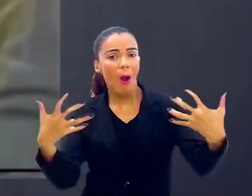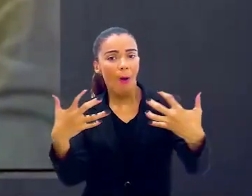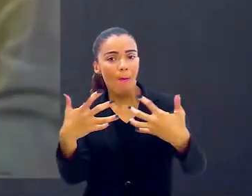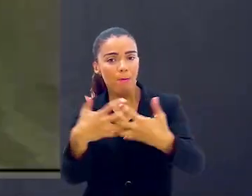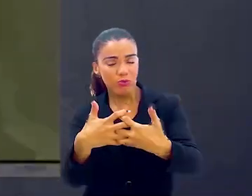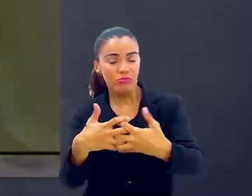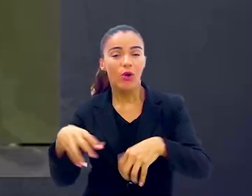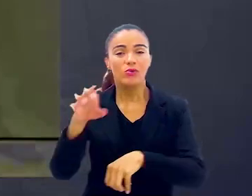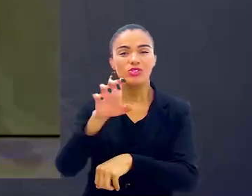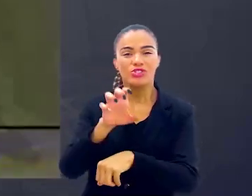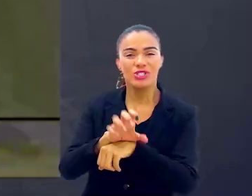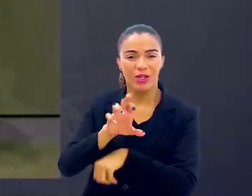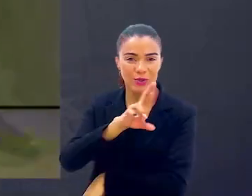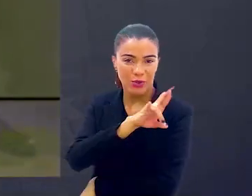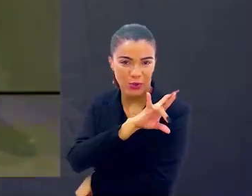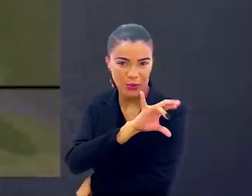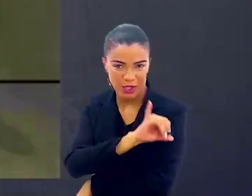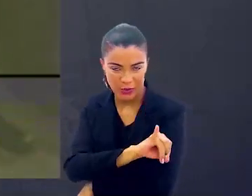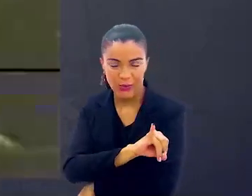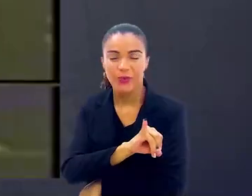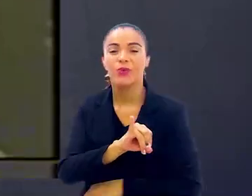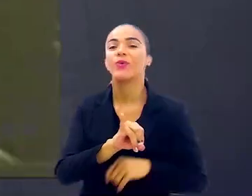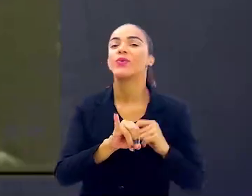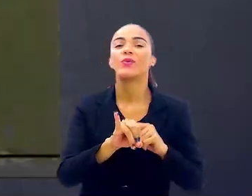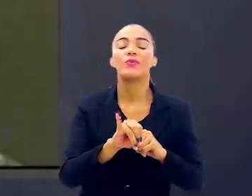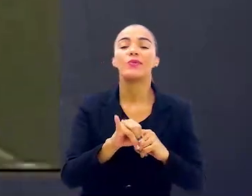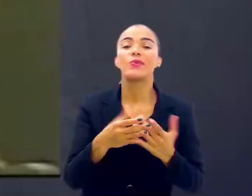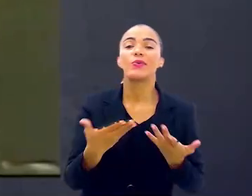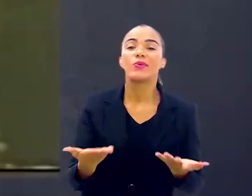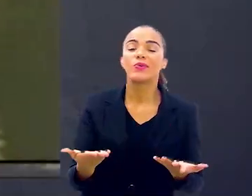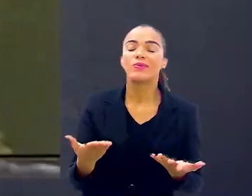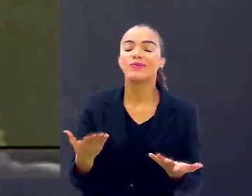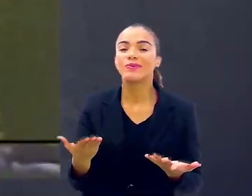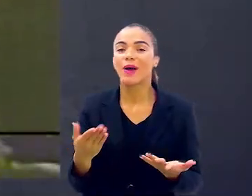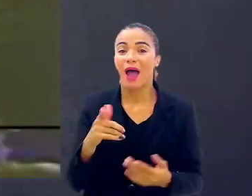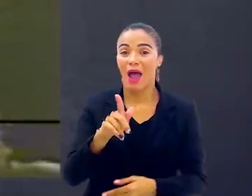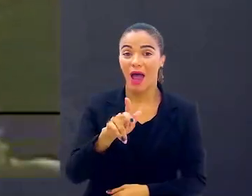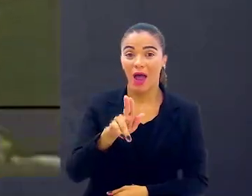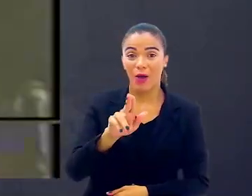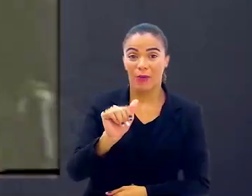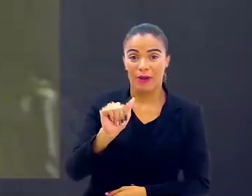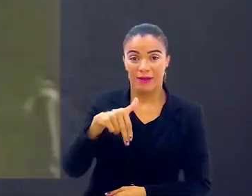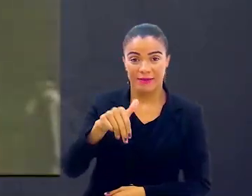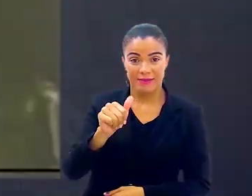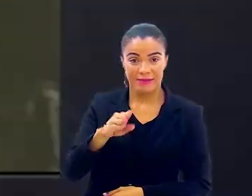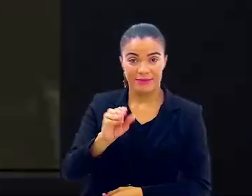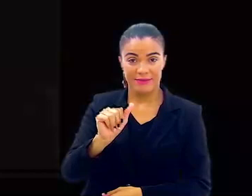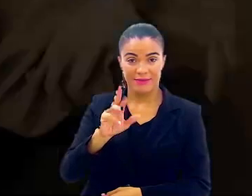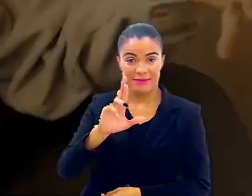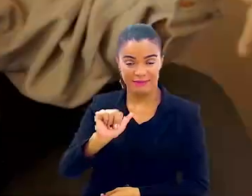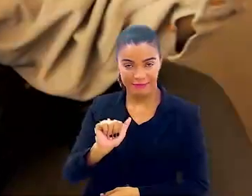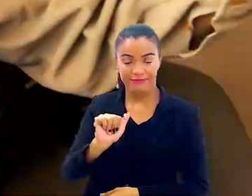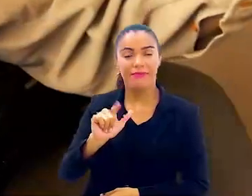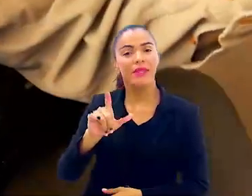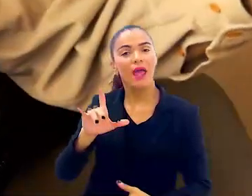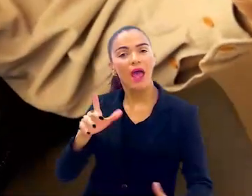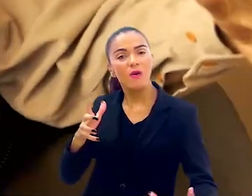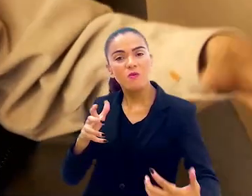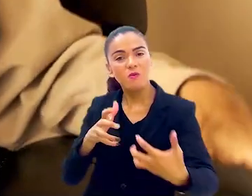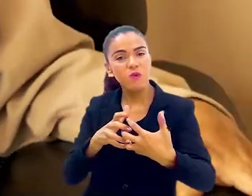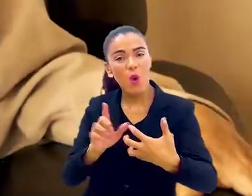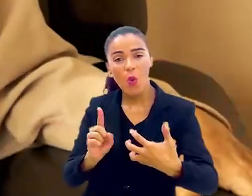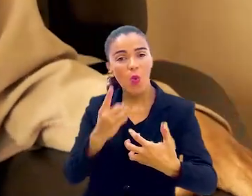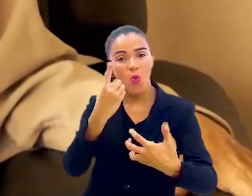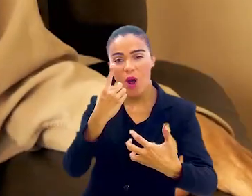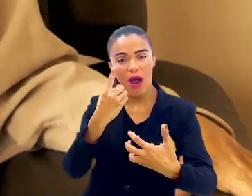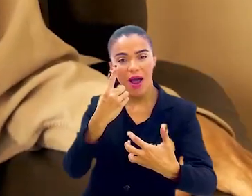Fizeram a fusão do Estado do Rio de Janeiro com a Guanabara. Então, formou-se